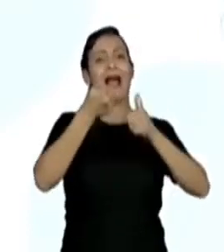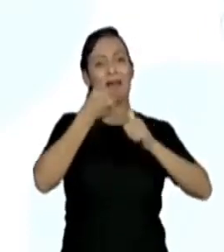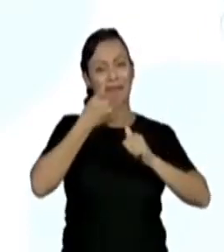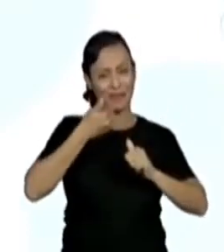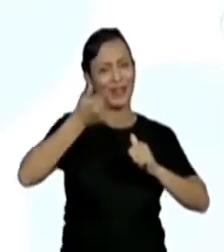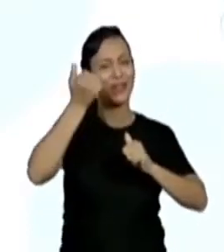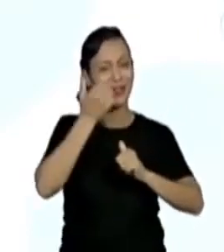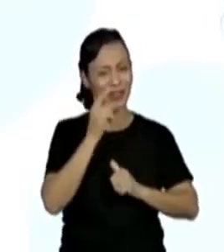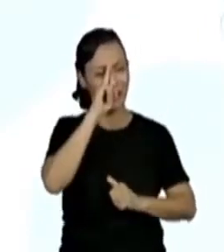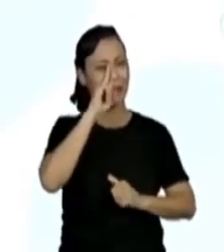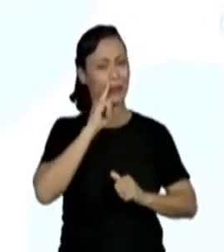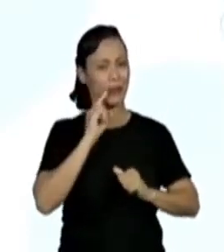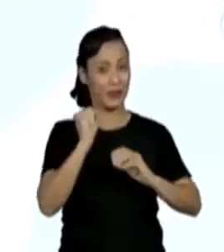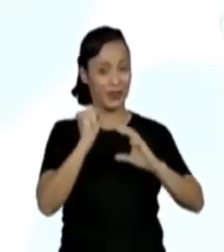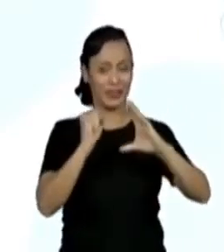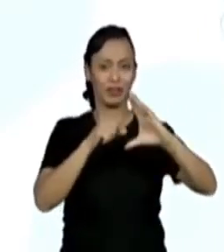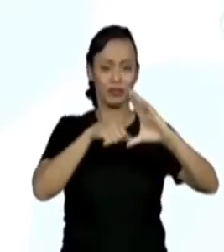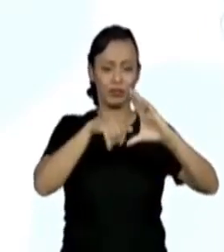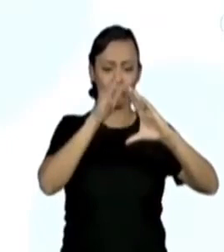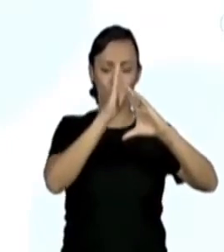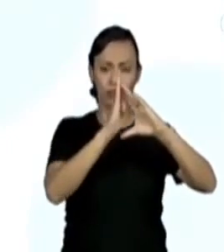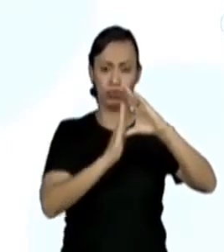sim um